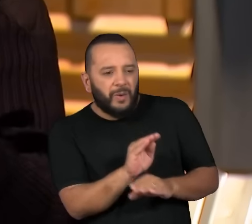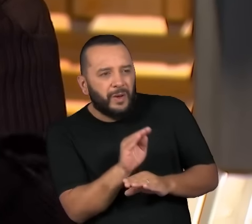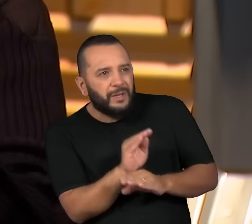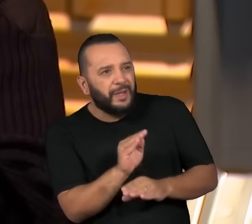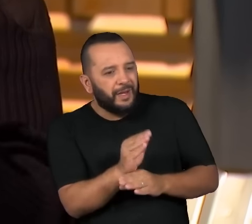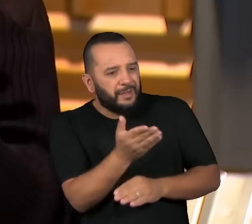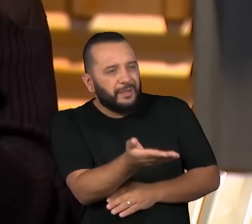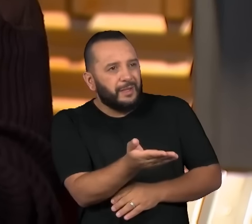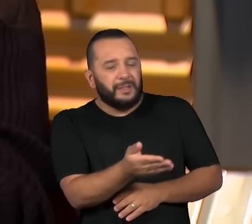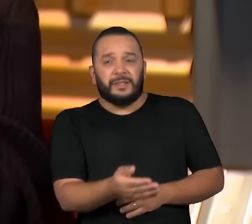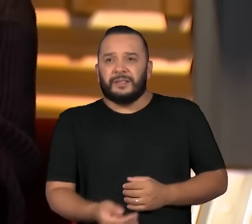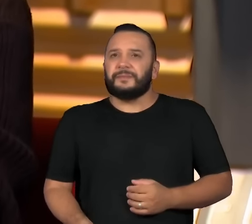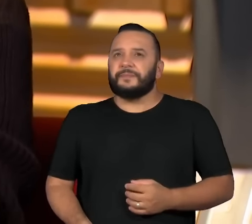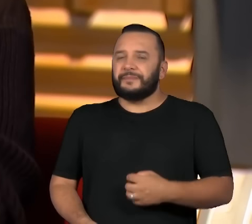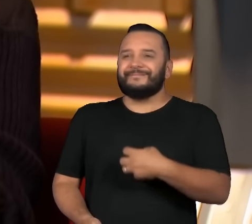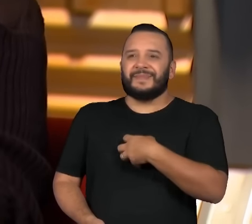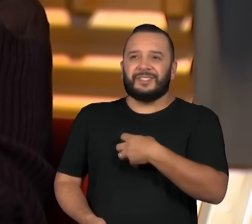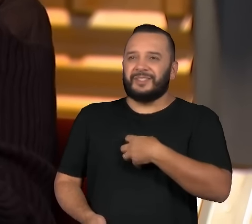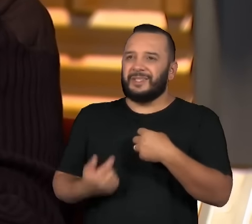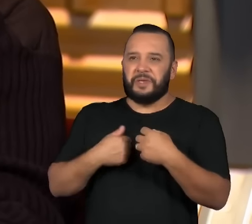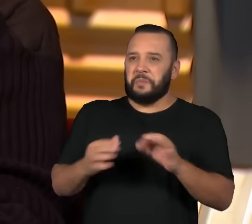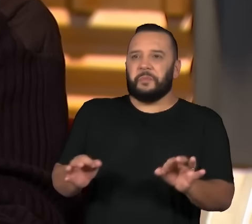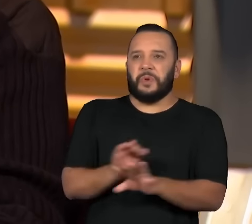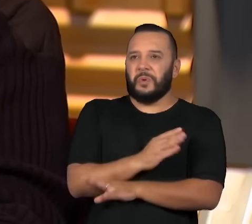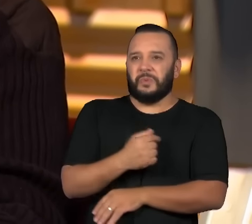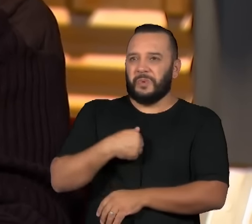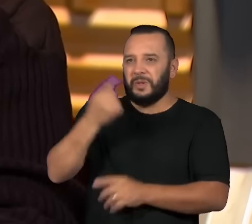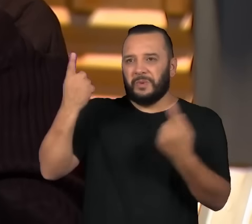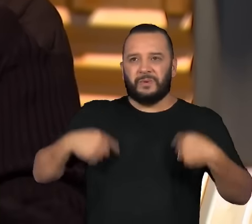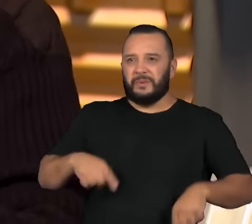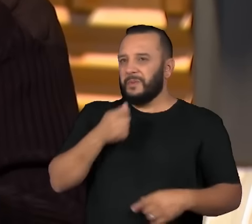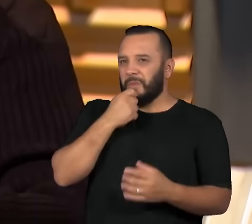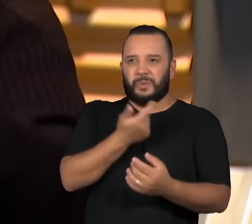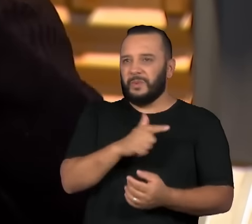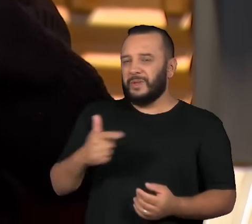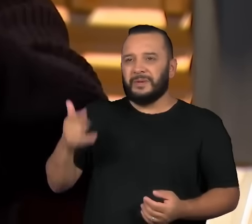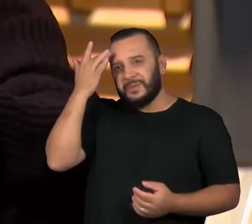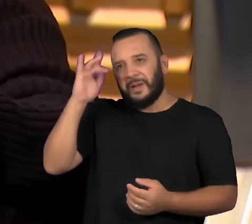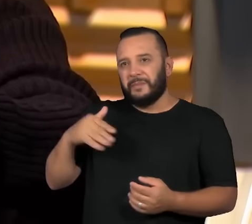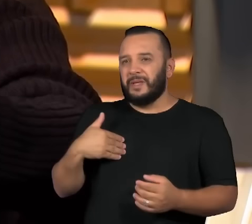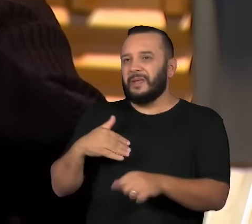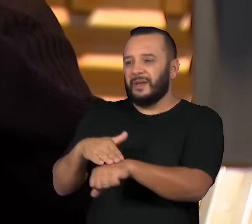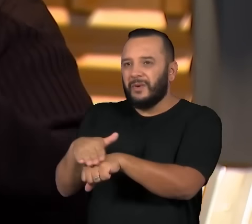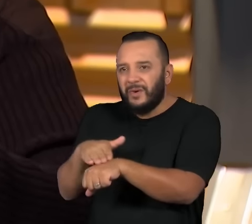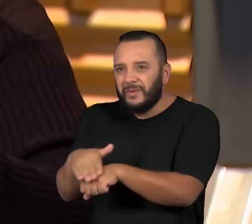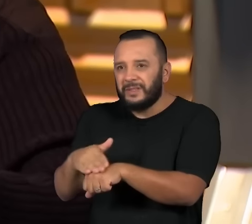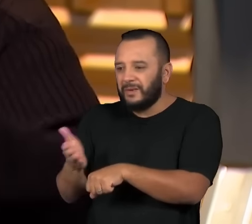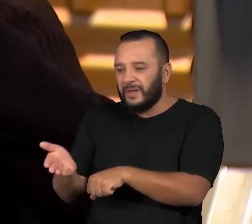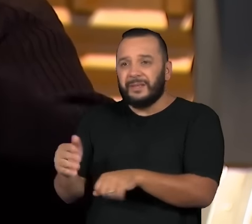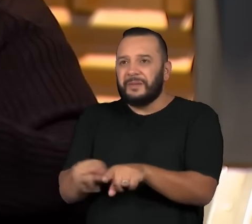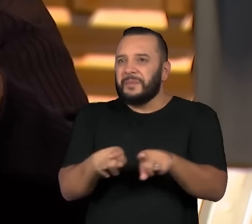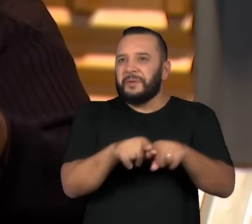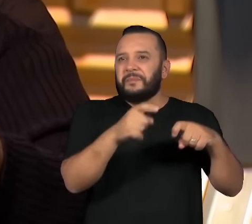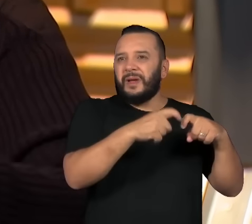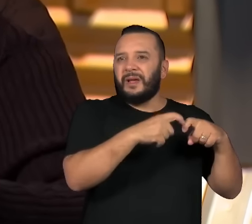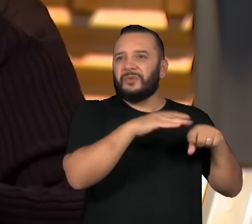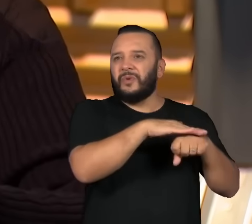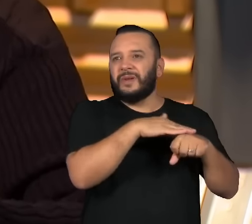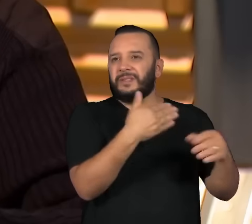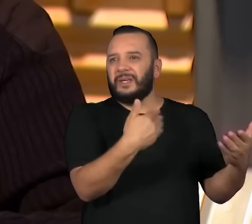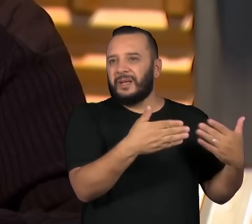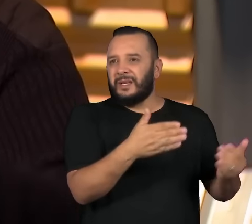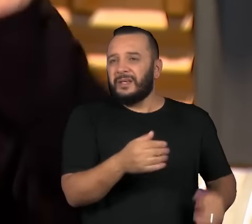Eu me senti que eu estava muito despreparado, tanto como cidadão brasileiro, em não saber conversar com um médico, Sim. com um hospital. Eu não sabia que eu podia